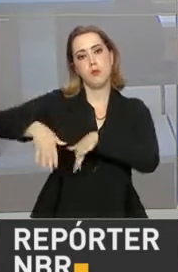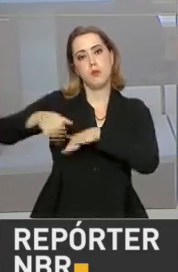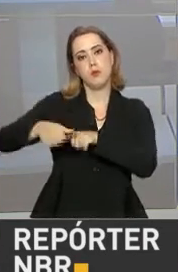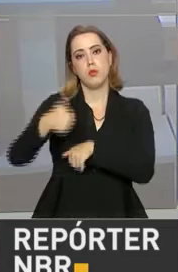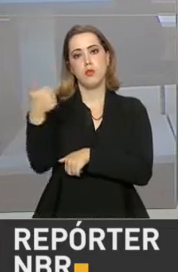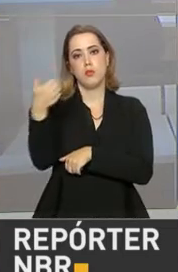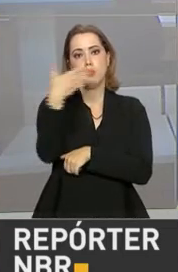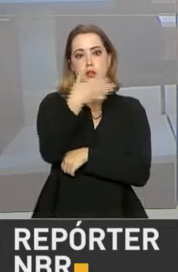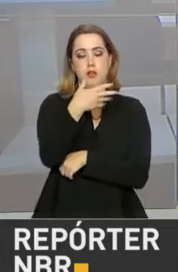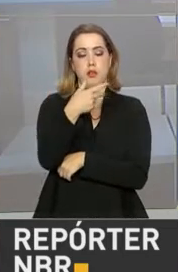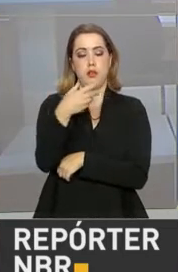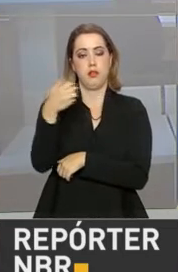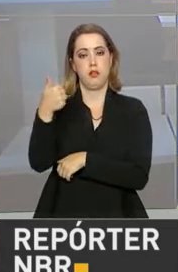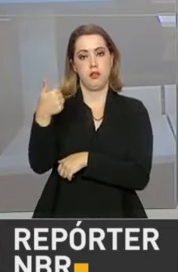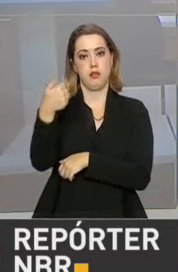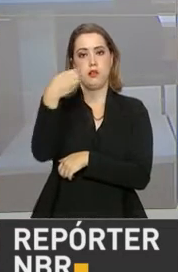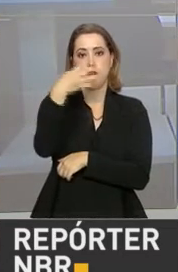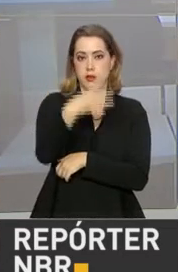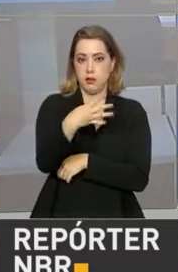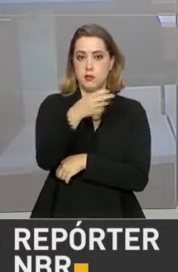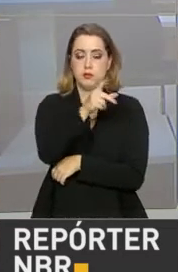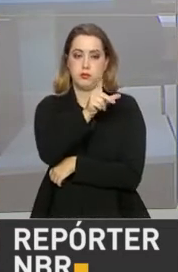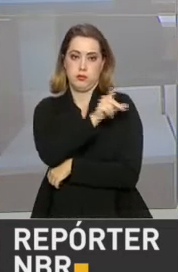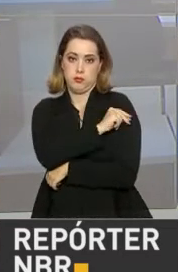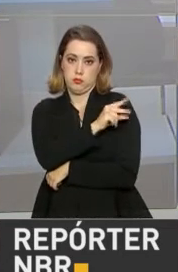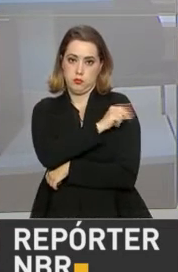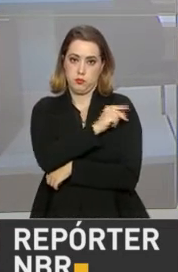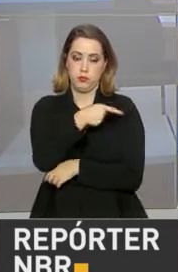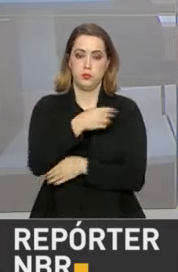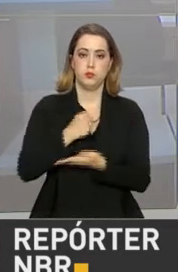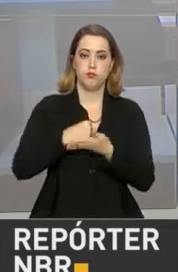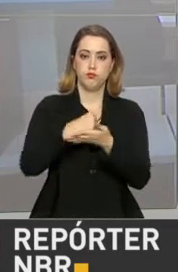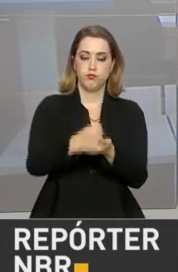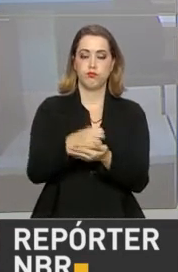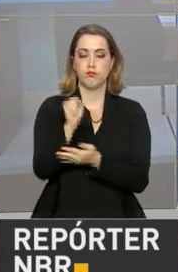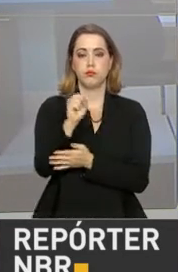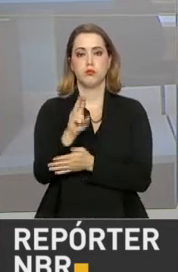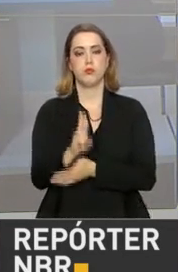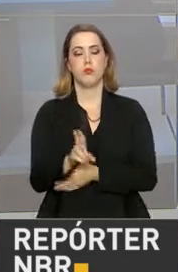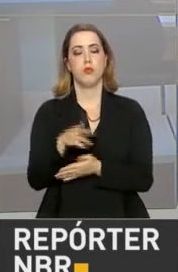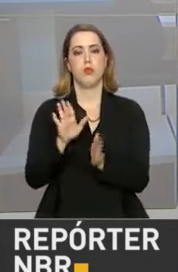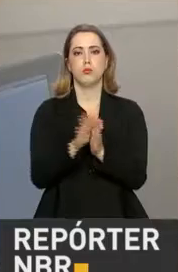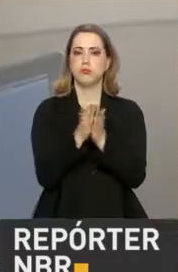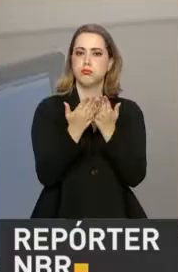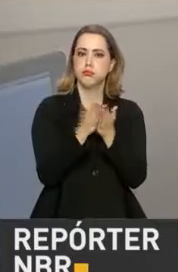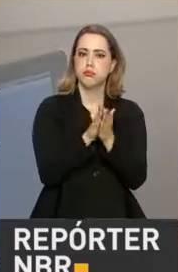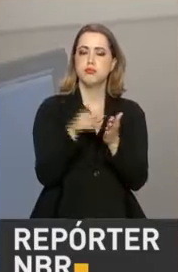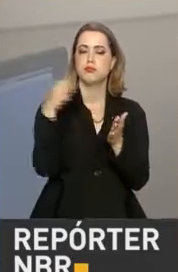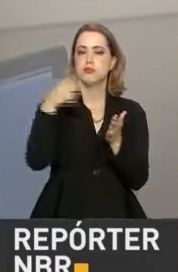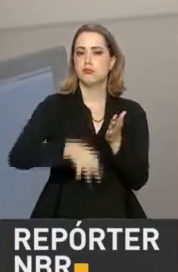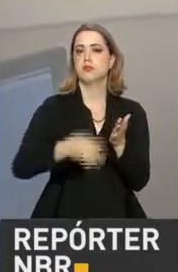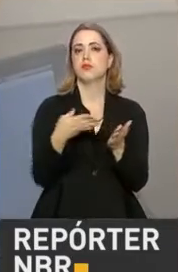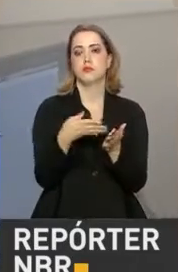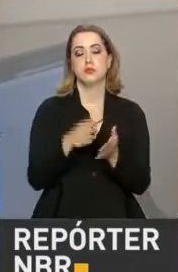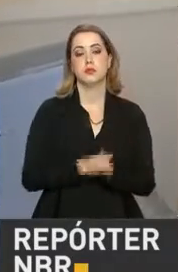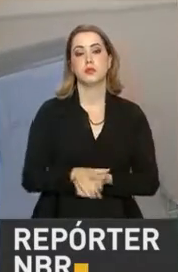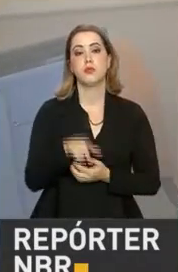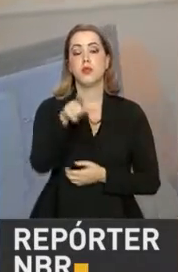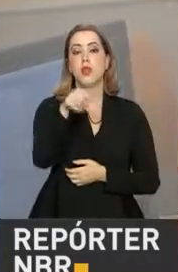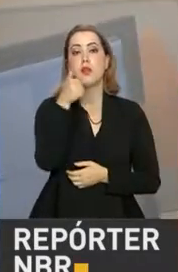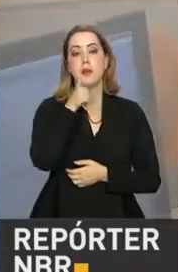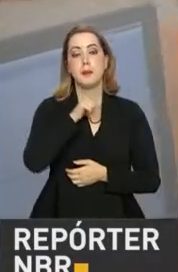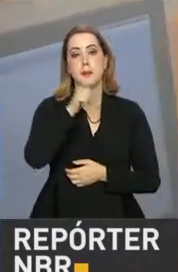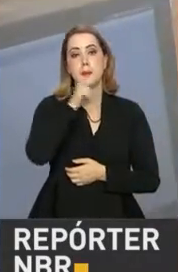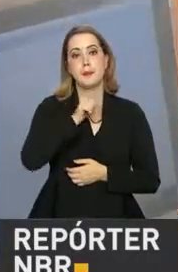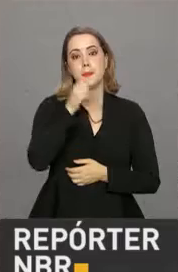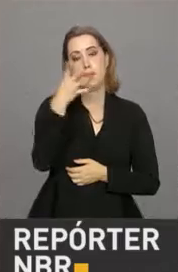as 14 vacinas oferecidas pelo sus a idéia é colocar em dia as carteiras de vacinação rafaela tem apenas quatro